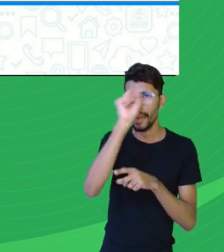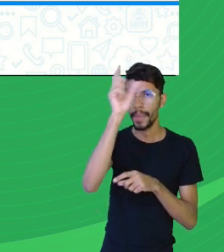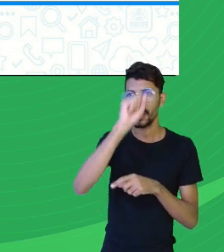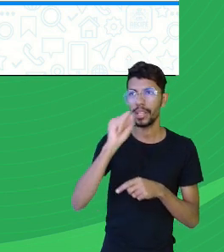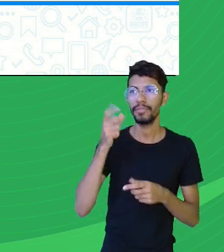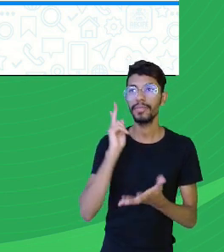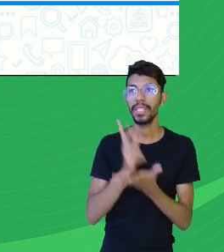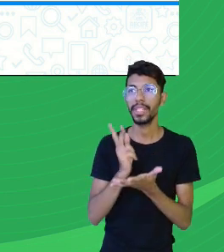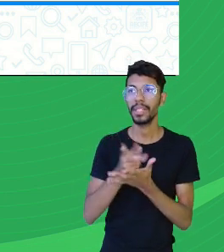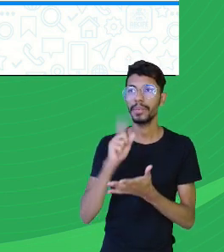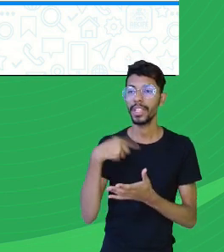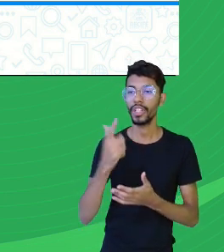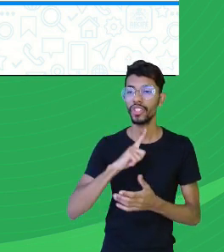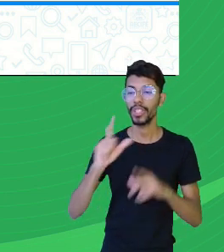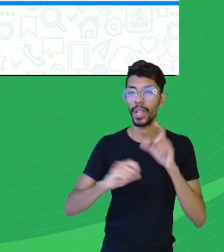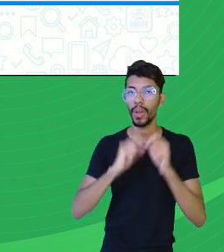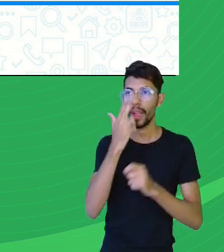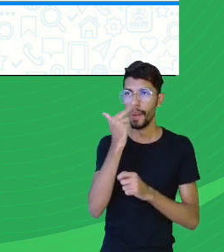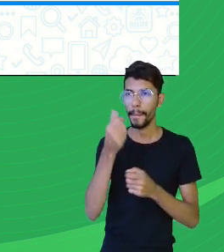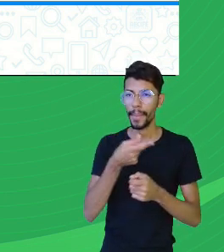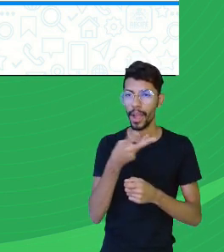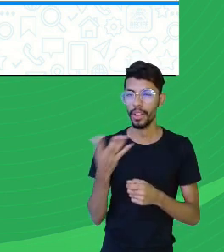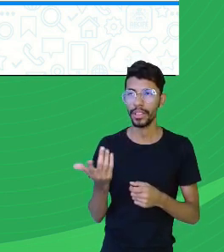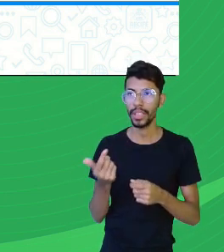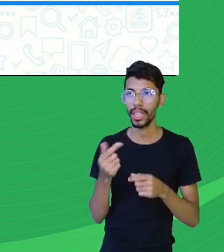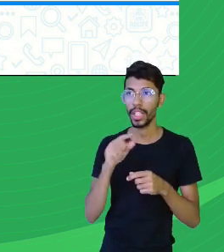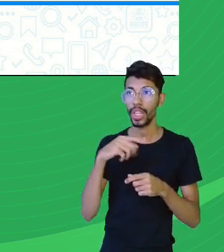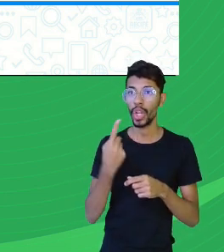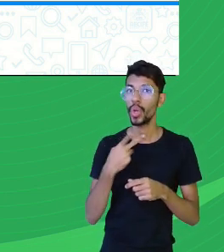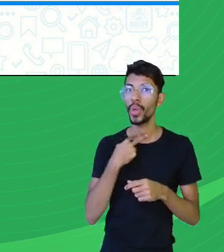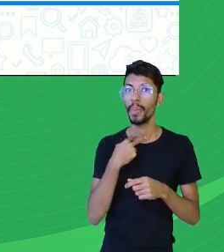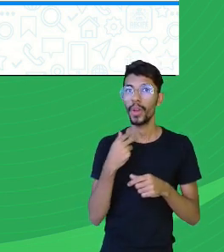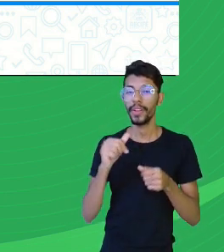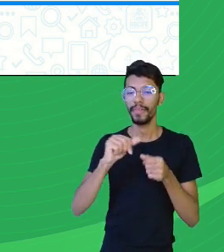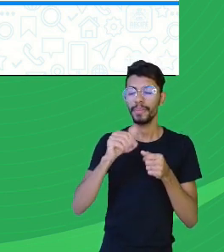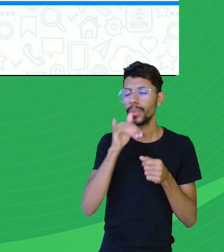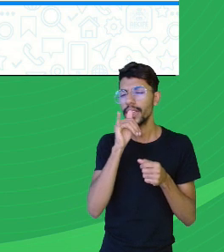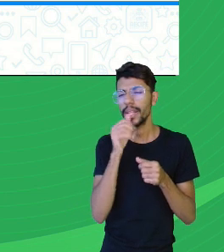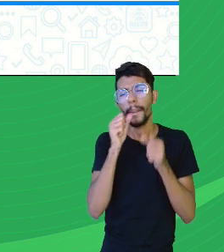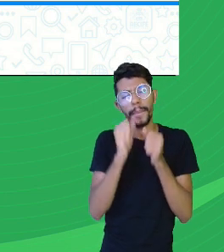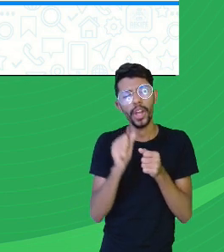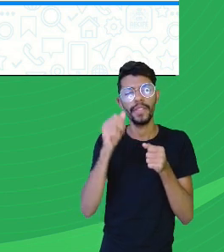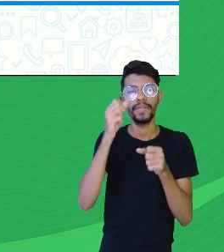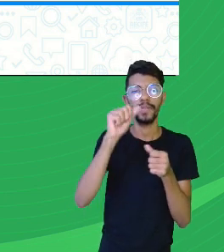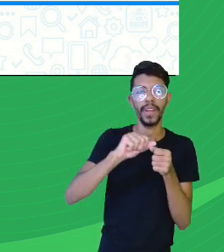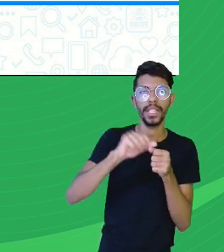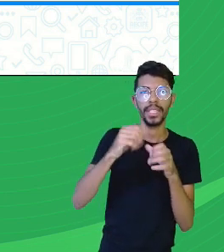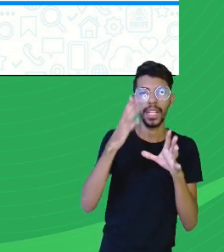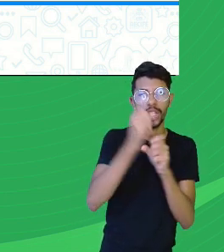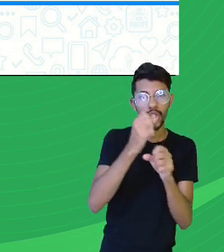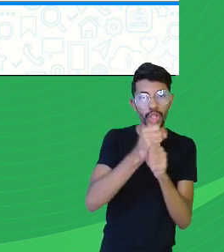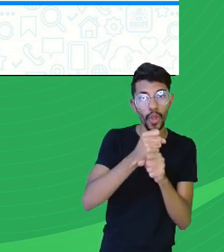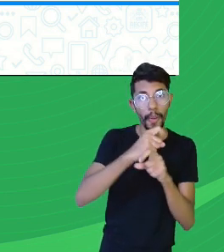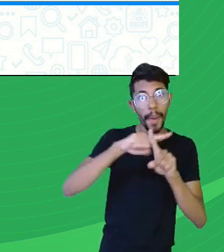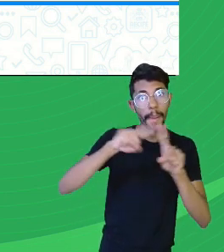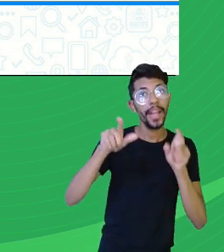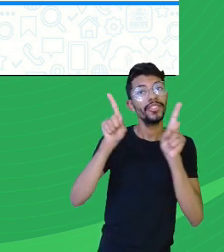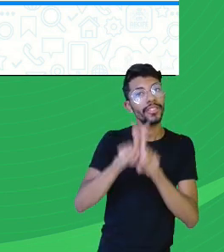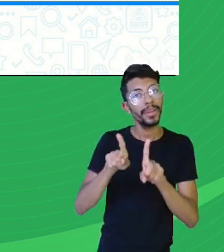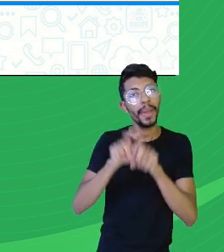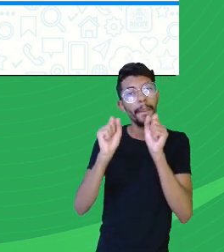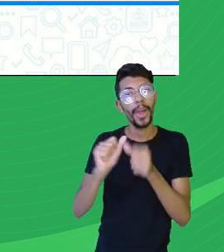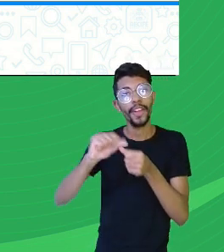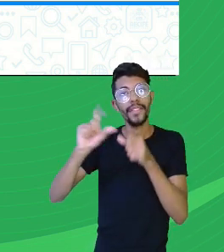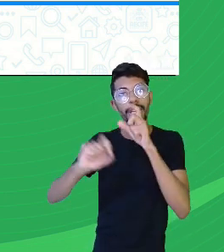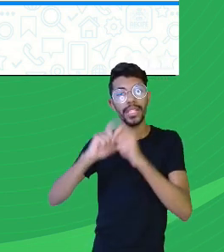tem a mesma quantidade, em vez de fazer uma soma, eu posso fazer uma multiplicação. A única coisa que eu